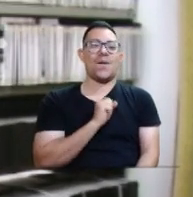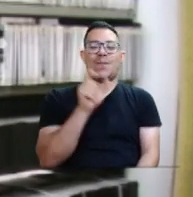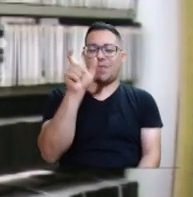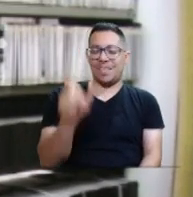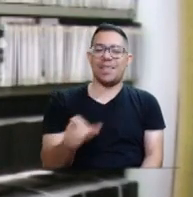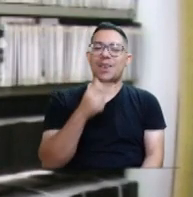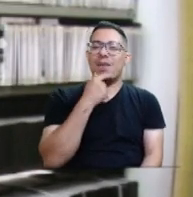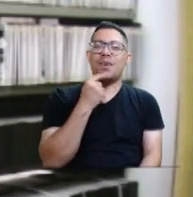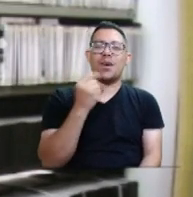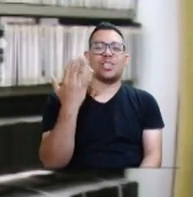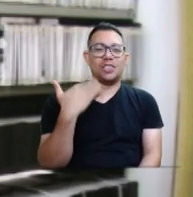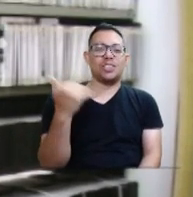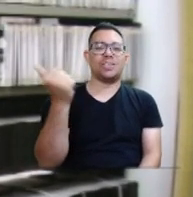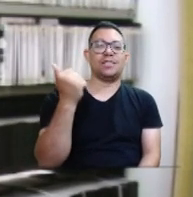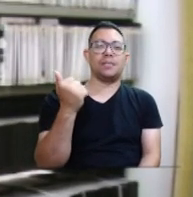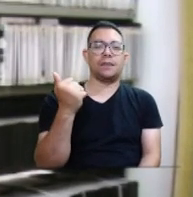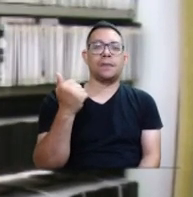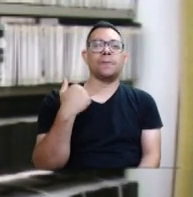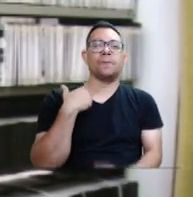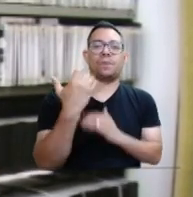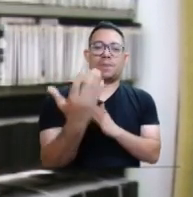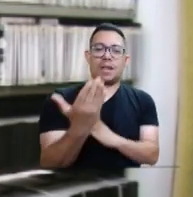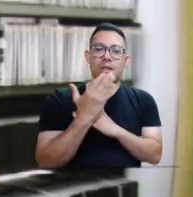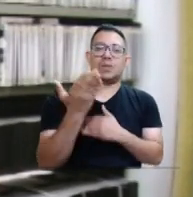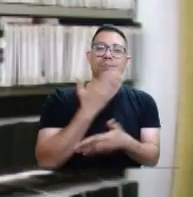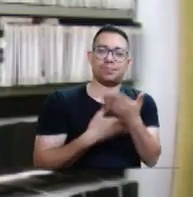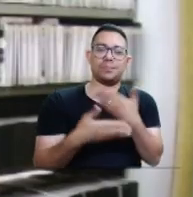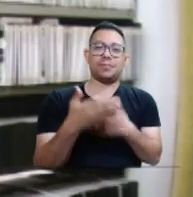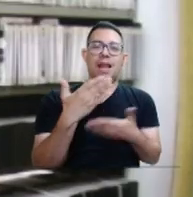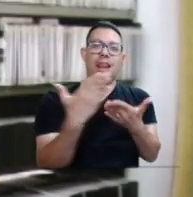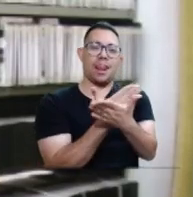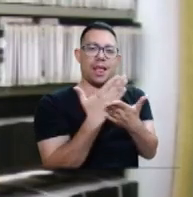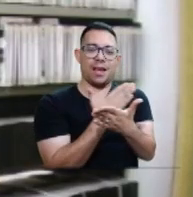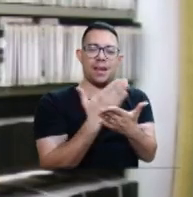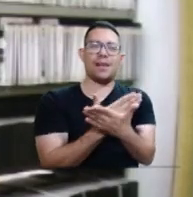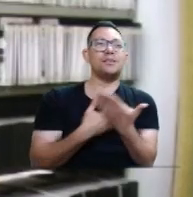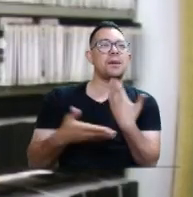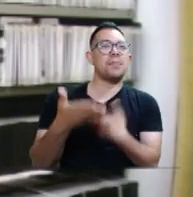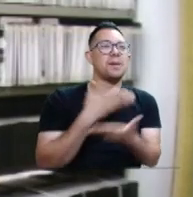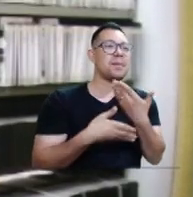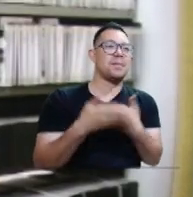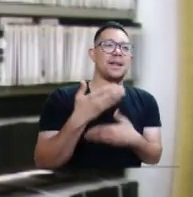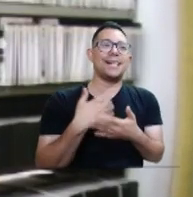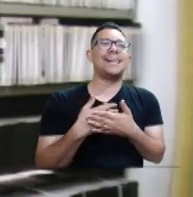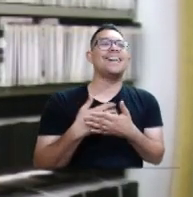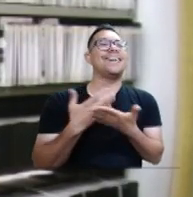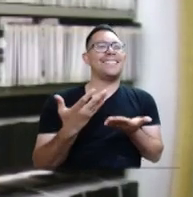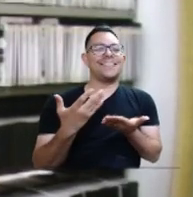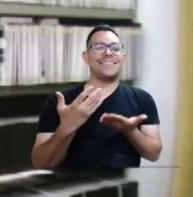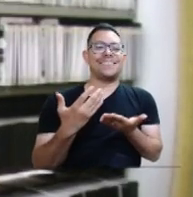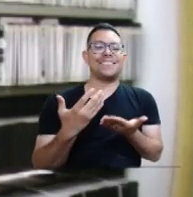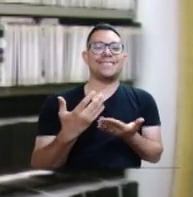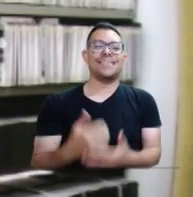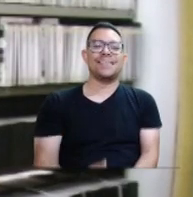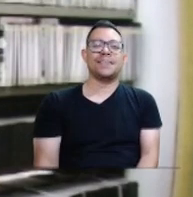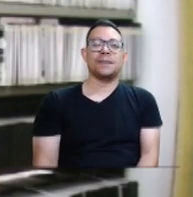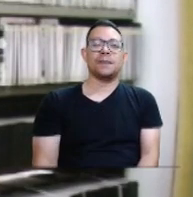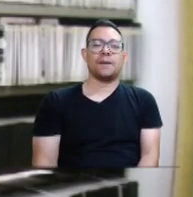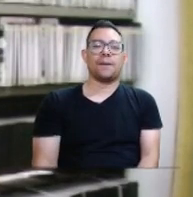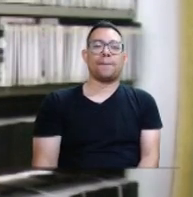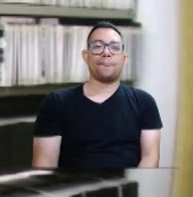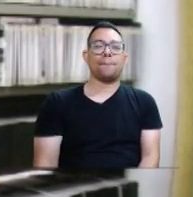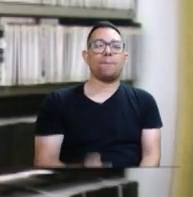que eu amava ele. Ele falou assim: Regina, vem pra cá, que aí você me ajuda aqui nos livros, nos CDs, né? E eu te